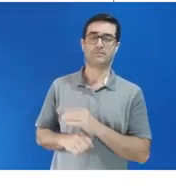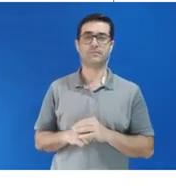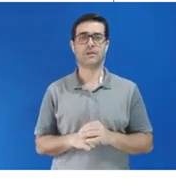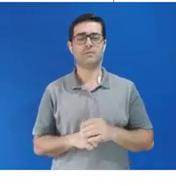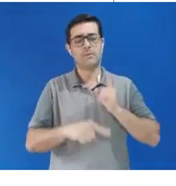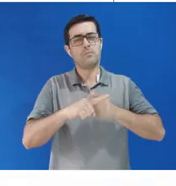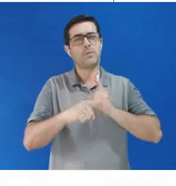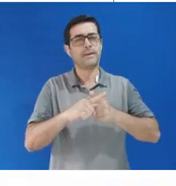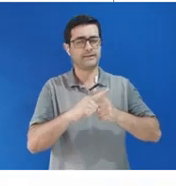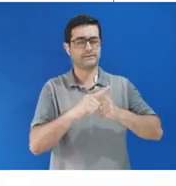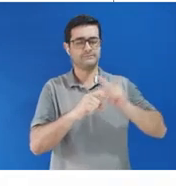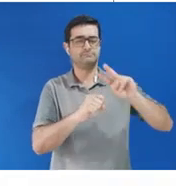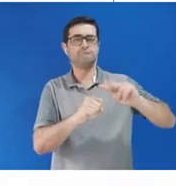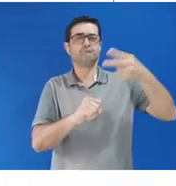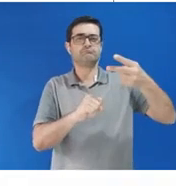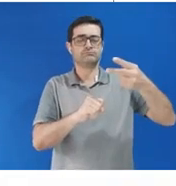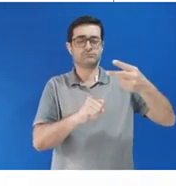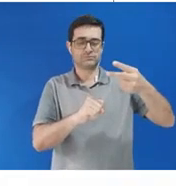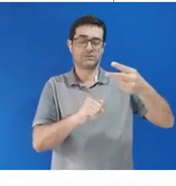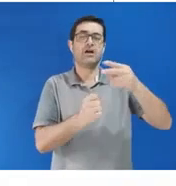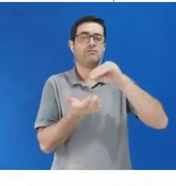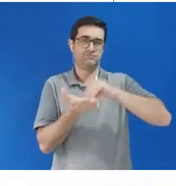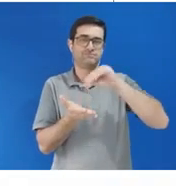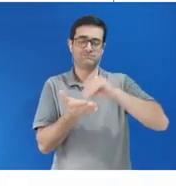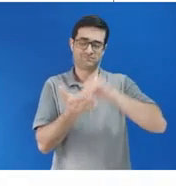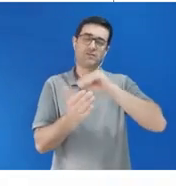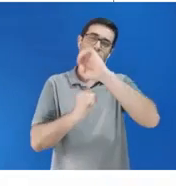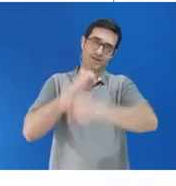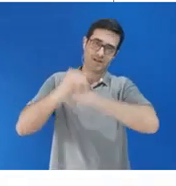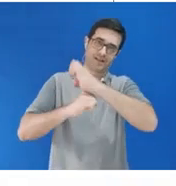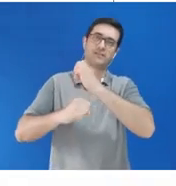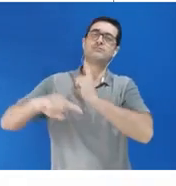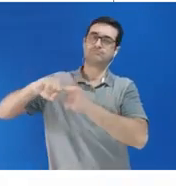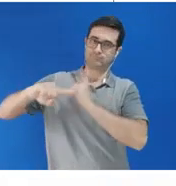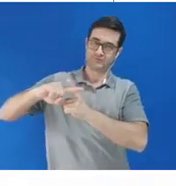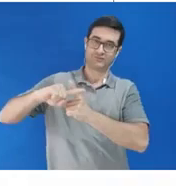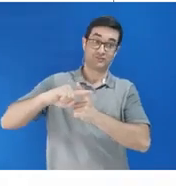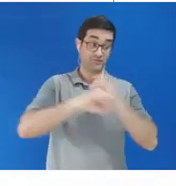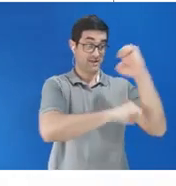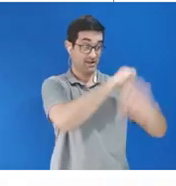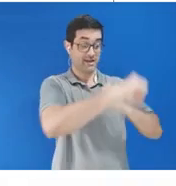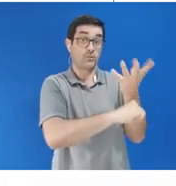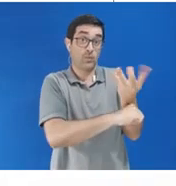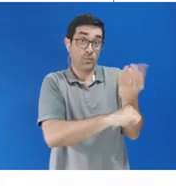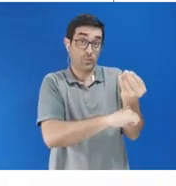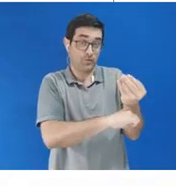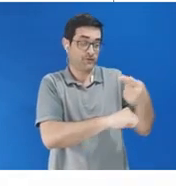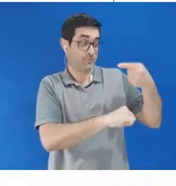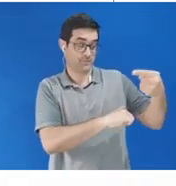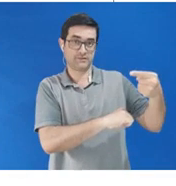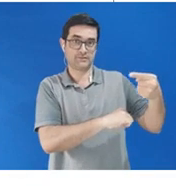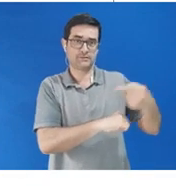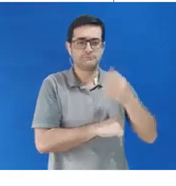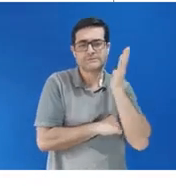Um está deficiente de elétrons, tem uma carga positiva. O outro está com excesso de elétrons, tem carga negativa. Então é